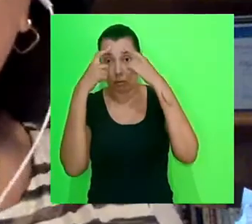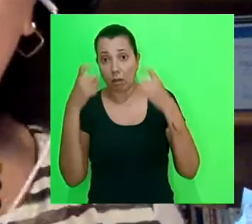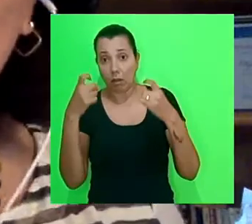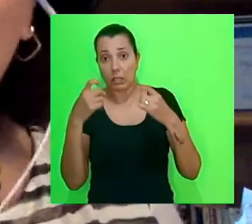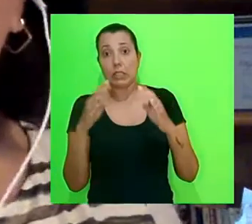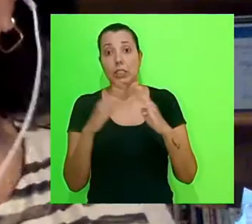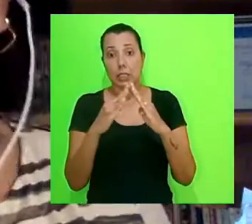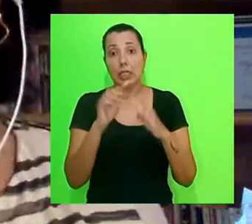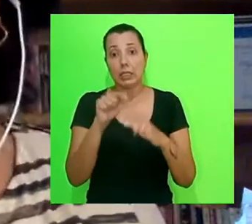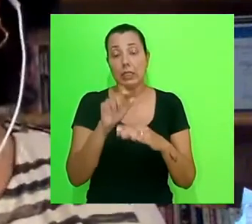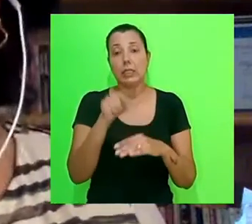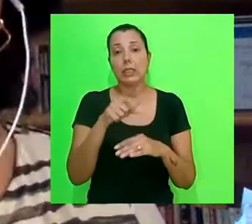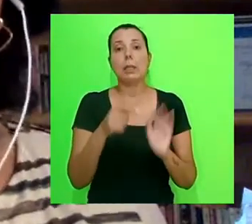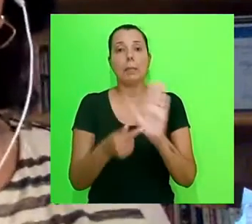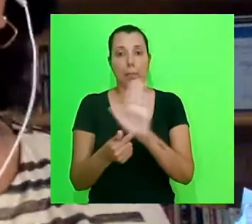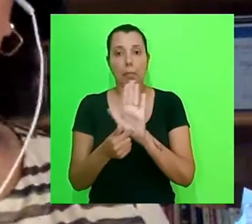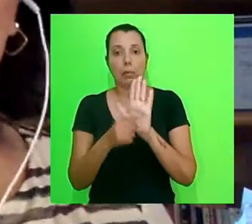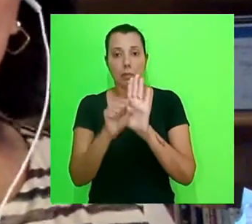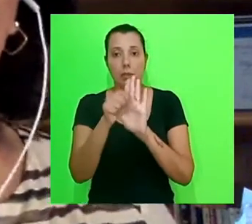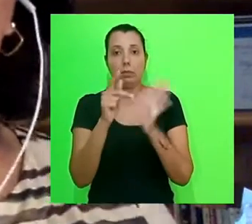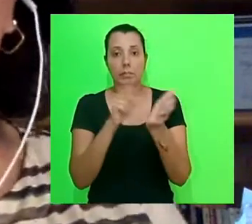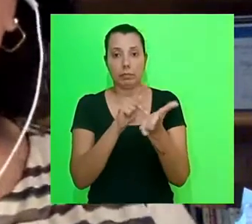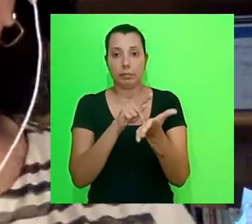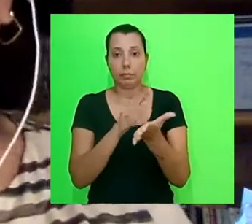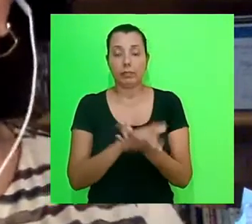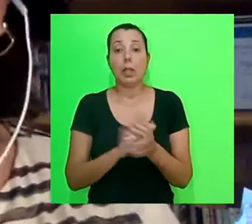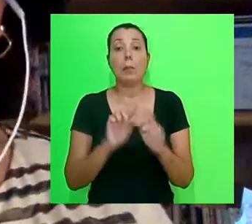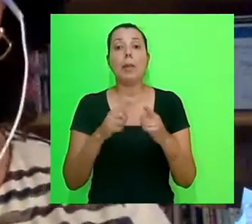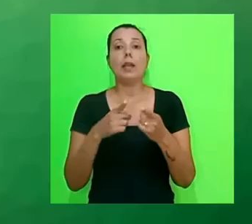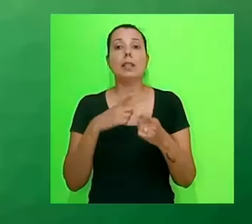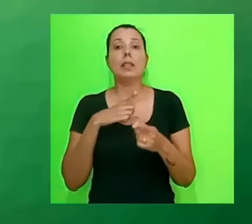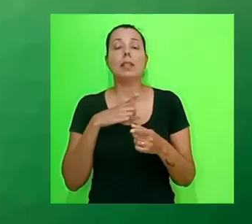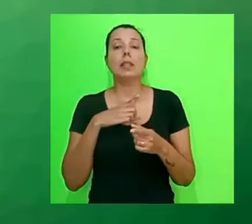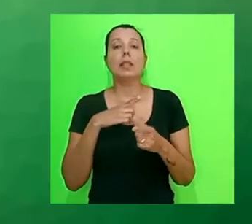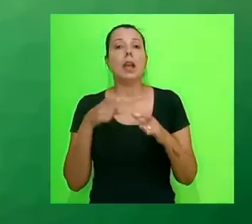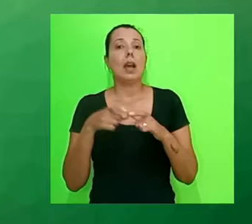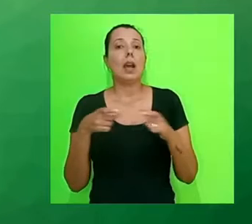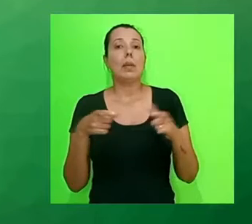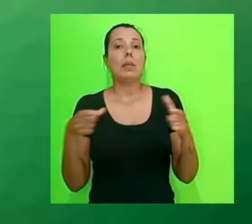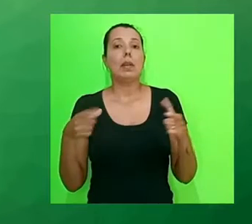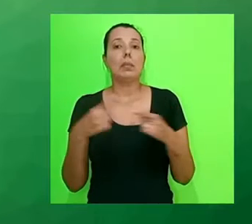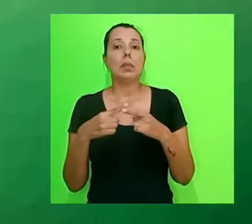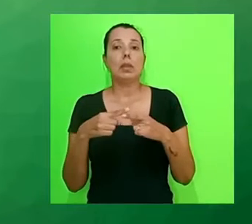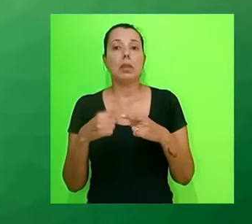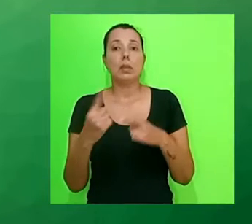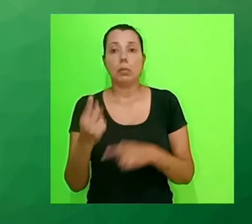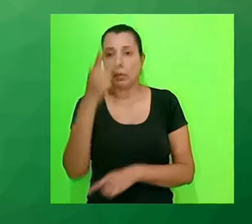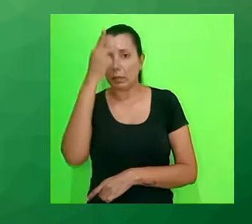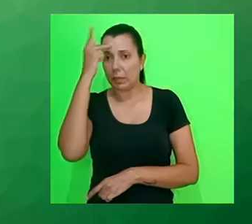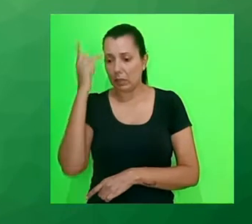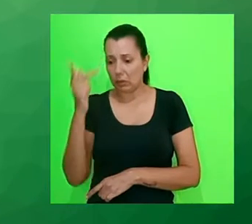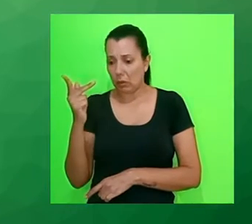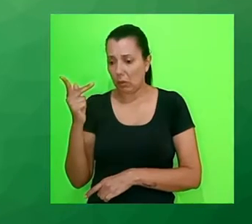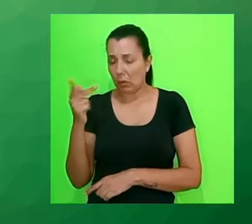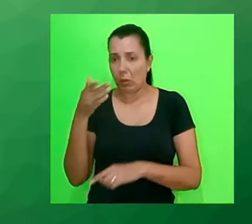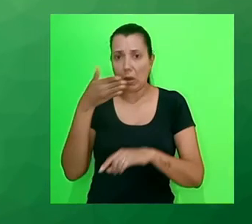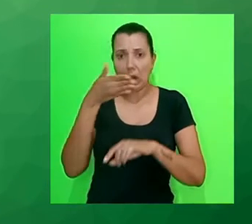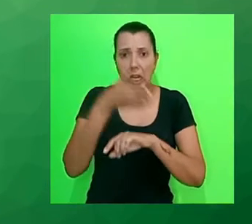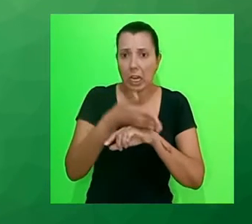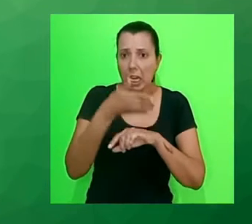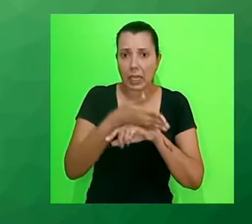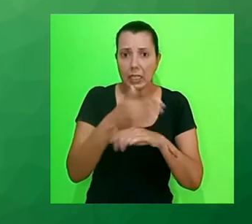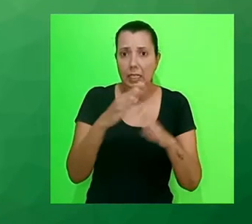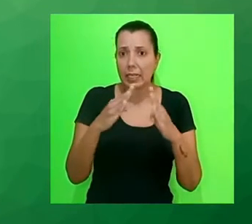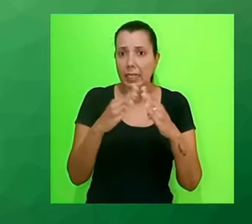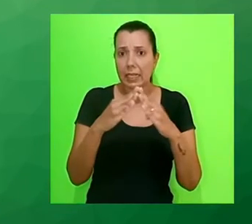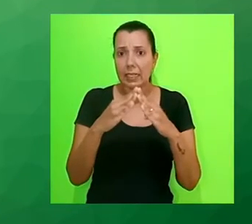Com até 4 armas dentro de casa. Isso joga a questão da letalidade da violência para um outro patamar. E a